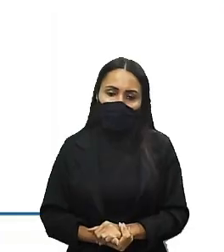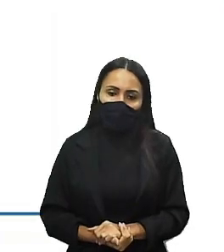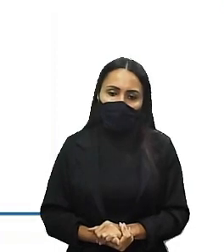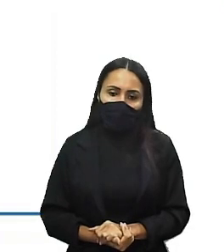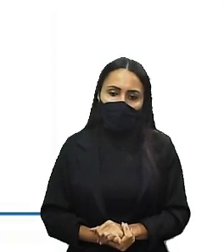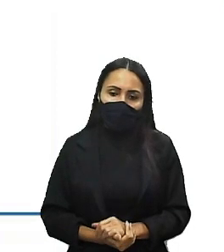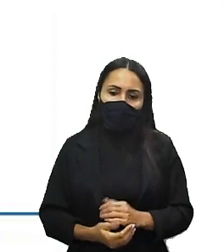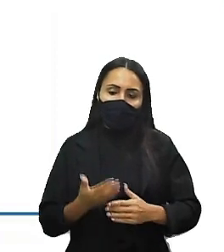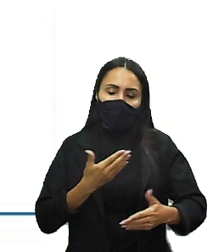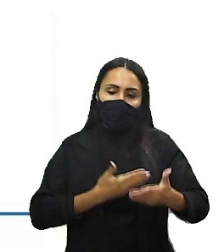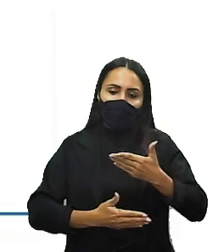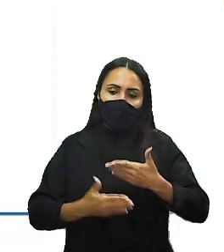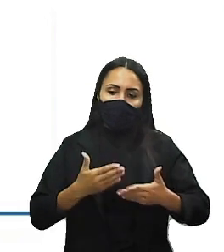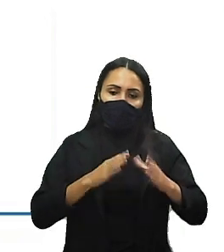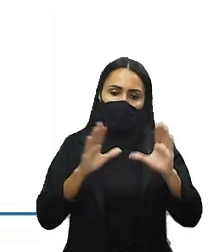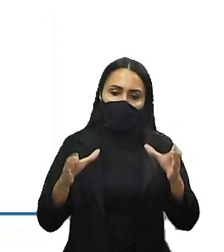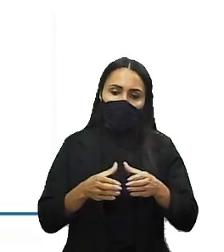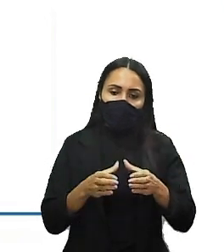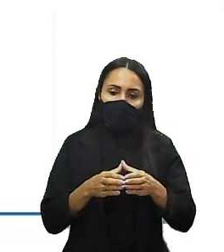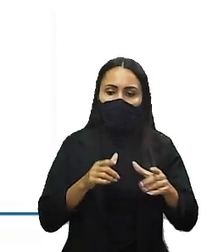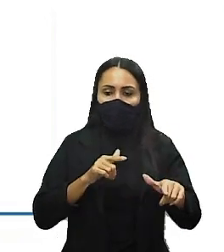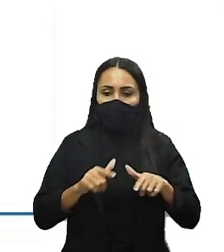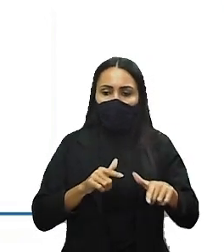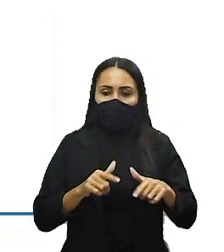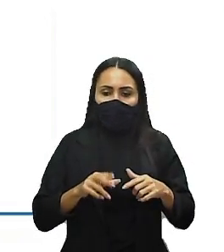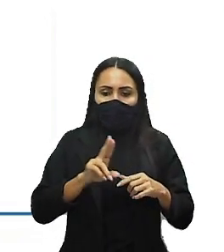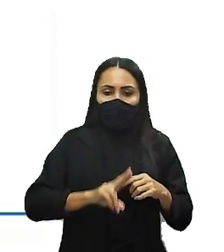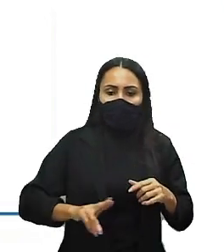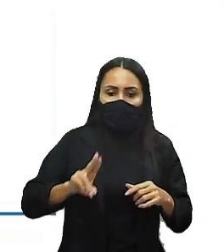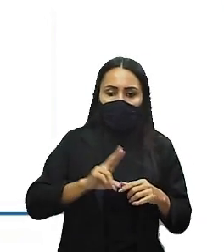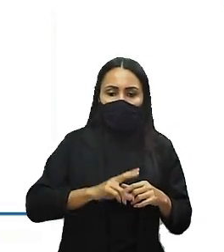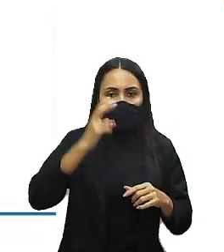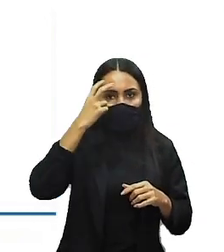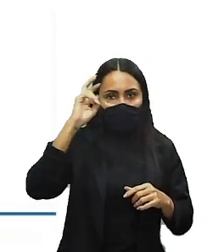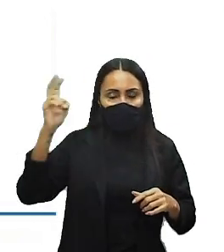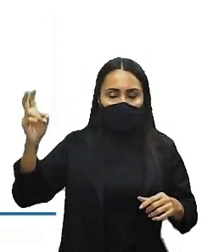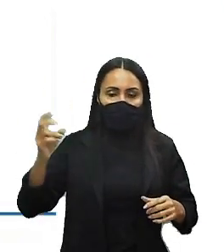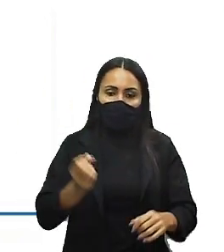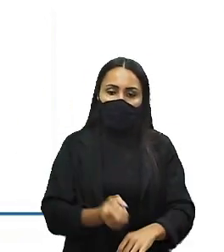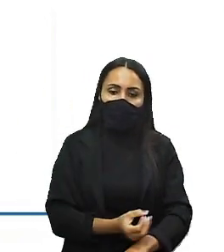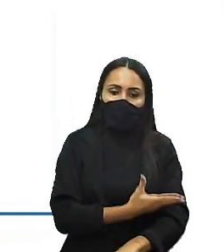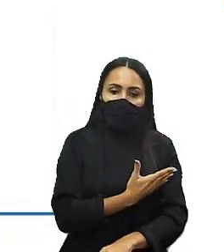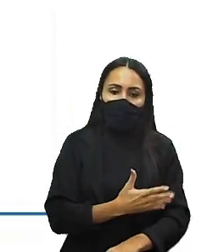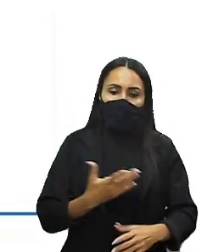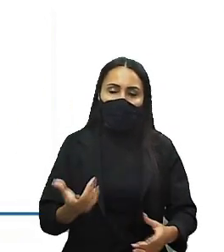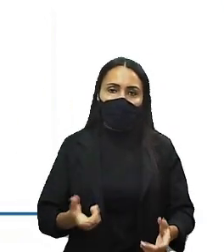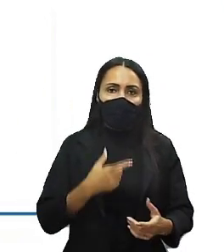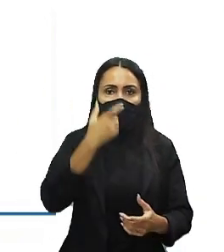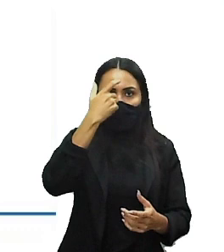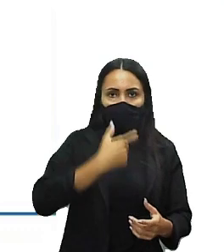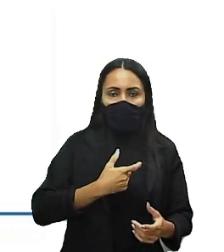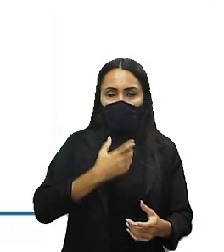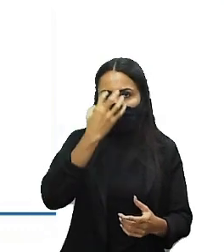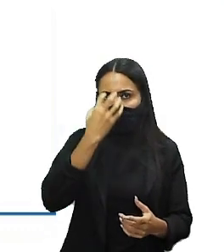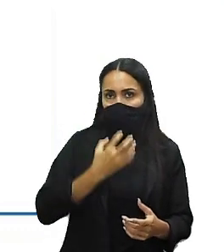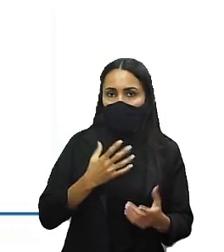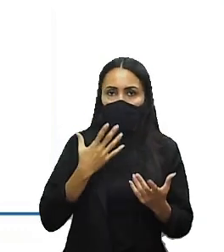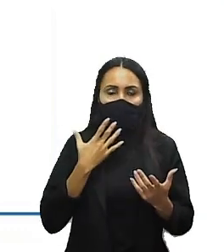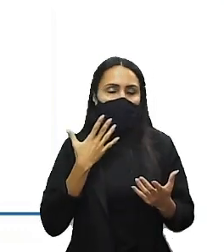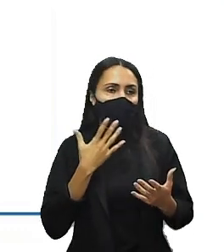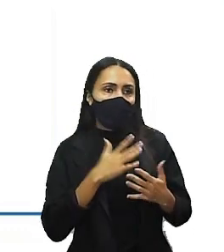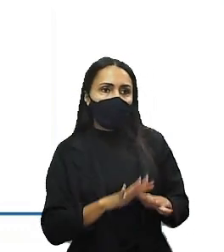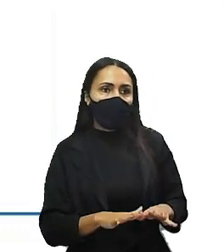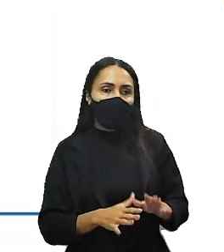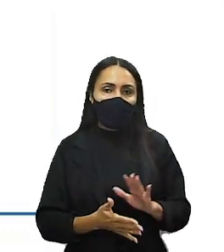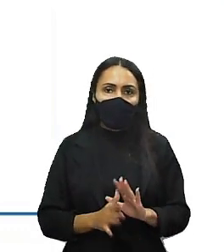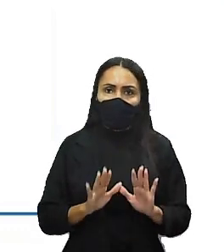relações de empatia com a equipe de trabalho e usuário, utilizo minha inteligência emocional ou sou aquela carrancuda que não quero conversa, faça seu serviço